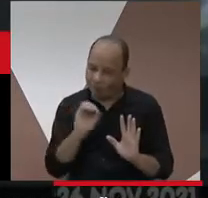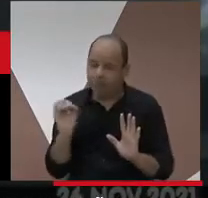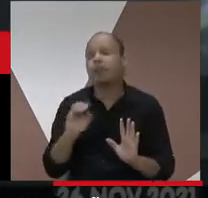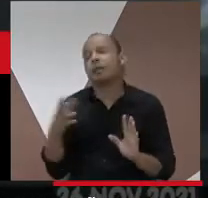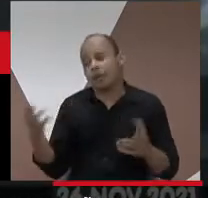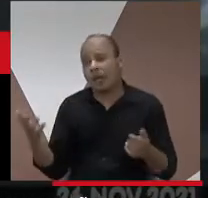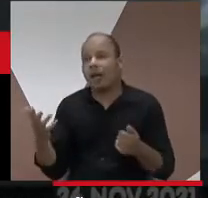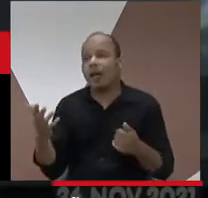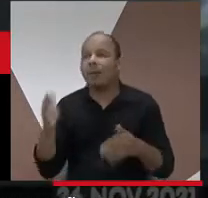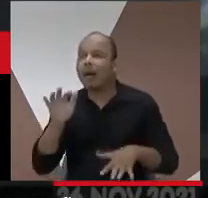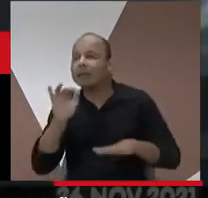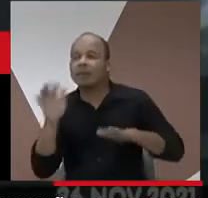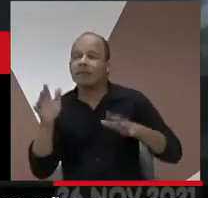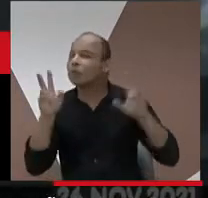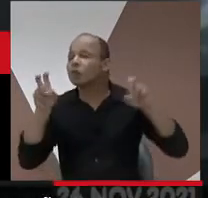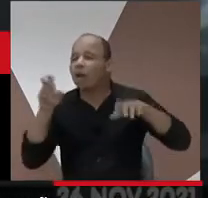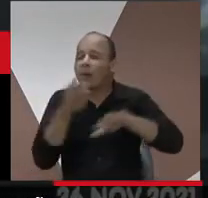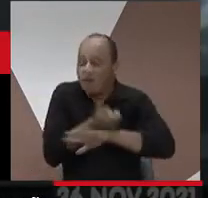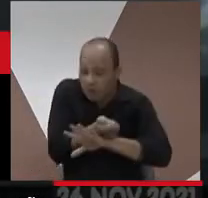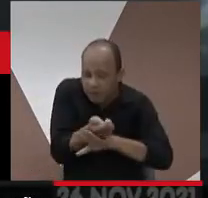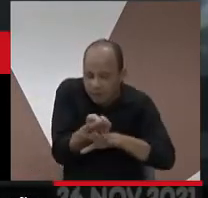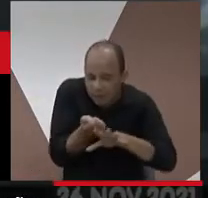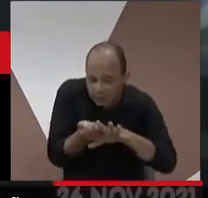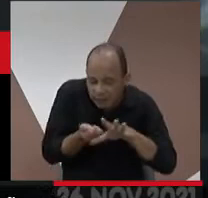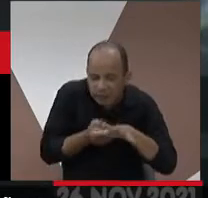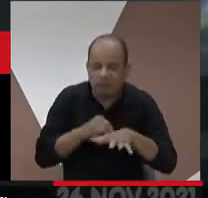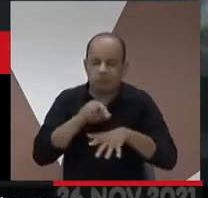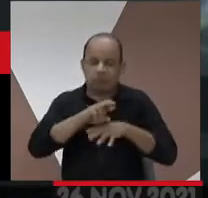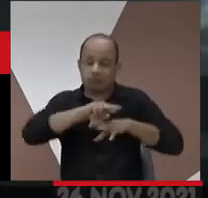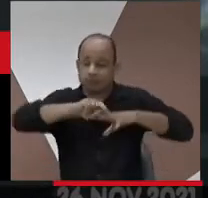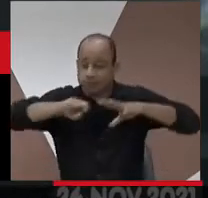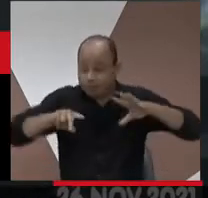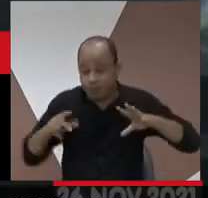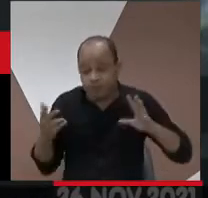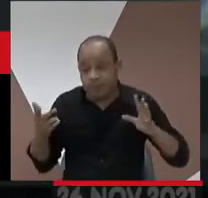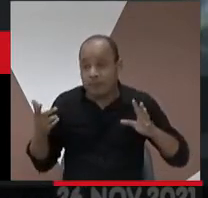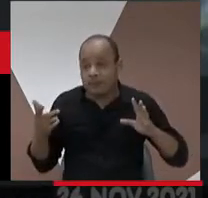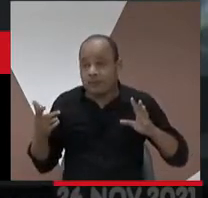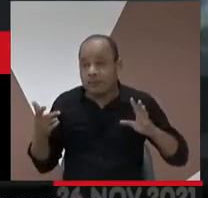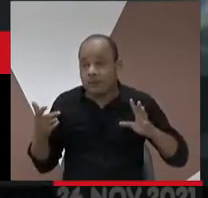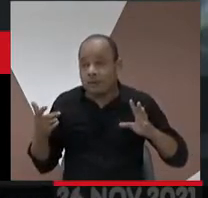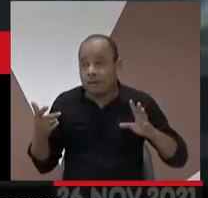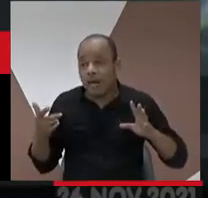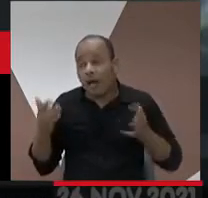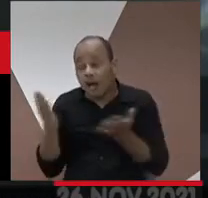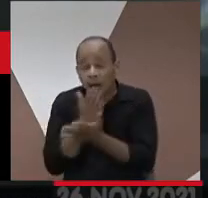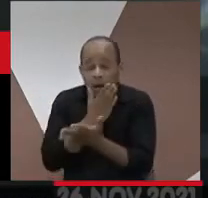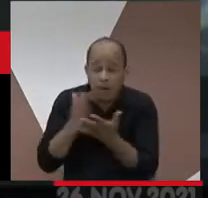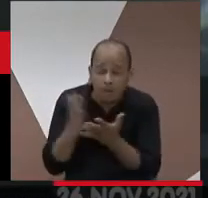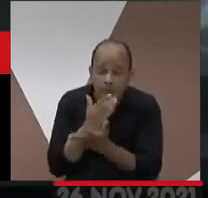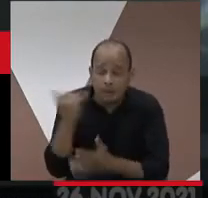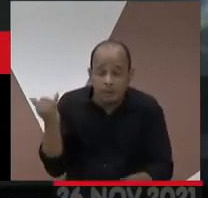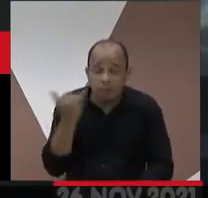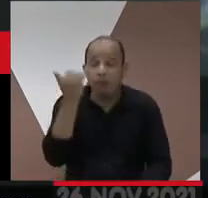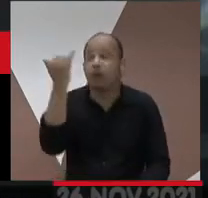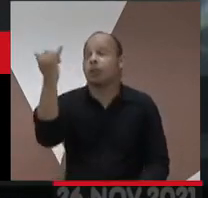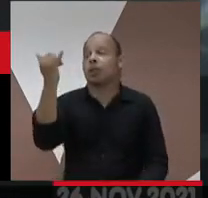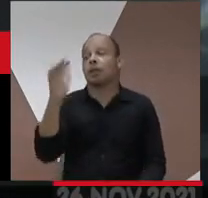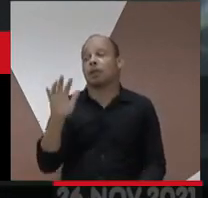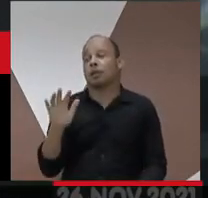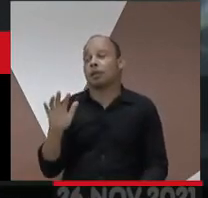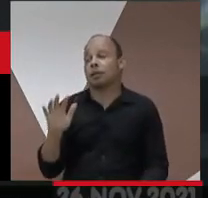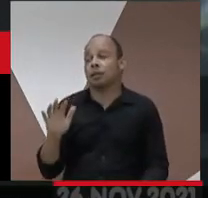fake news e coisa, mas de questões extremamente importantes. E depois que tocam o